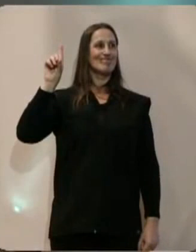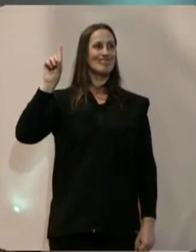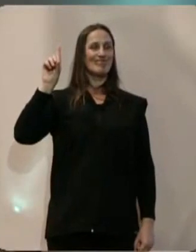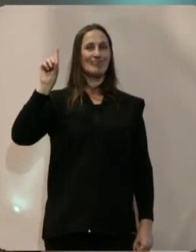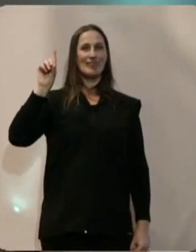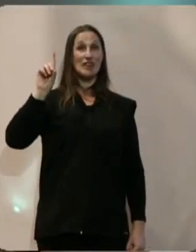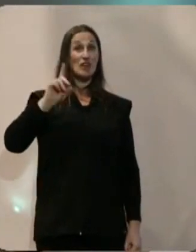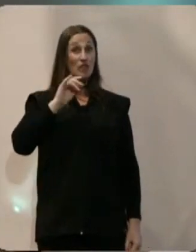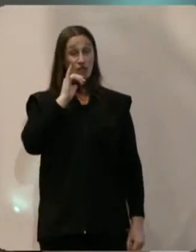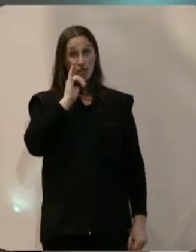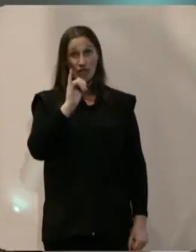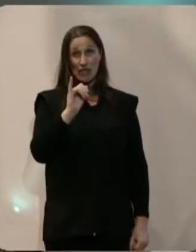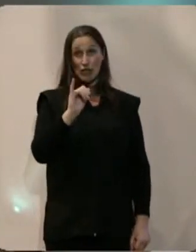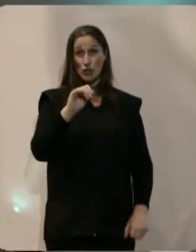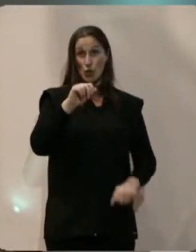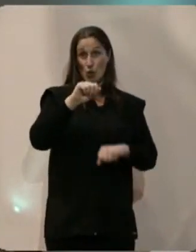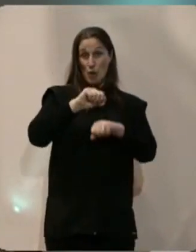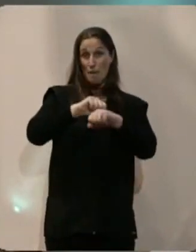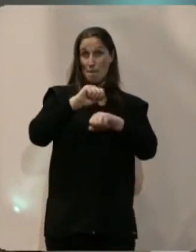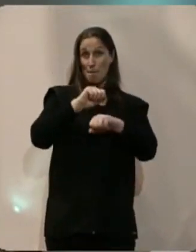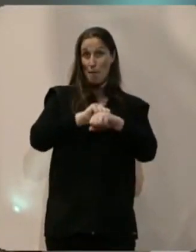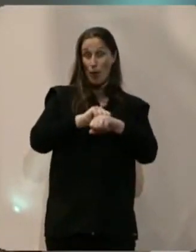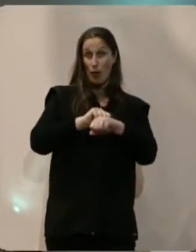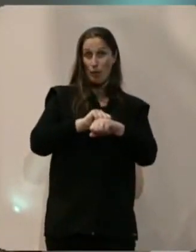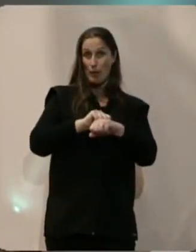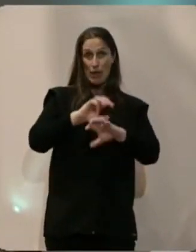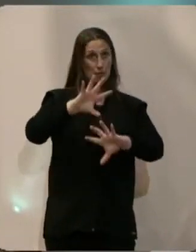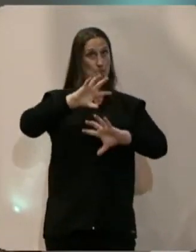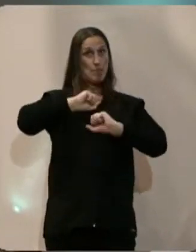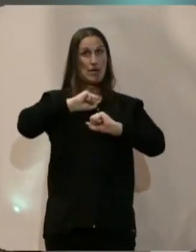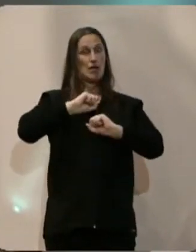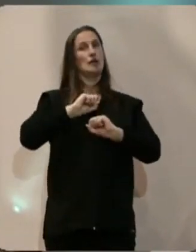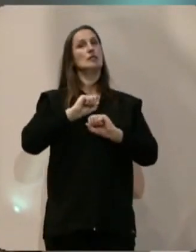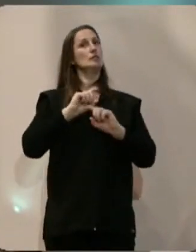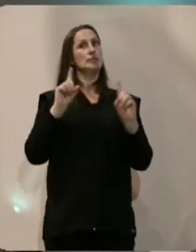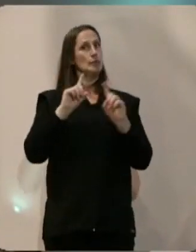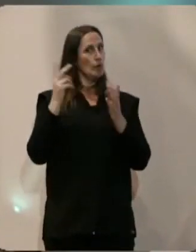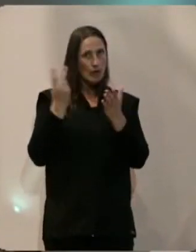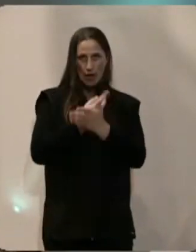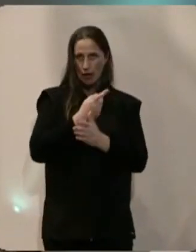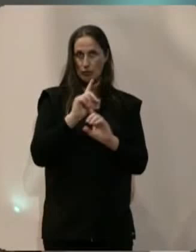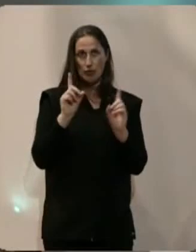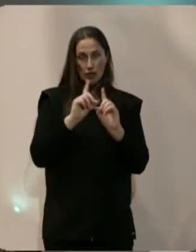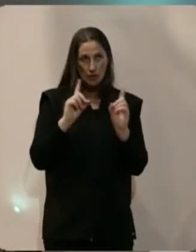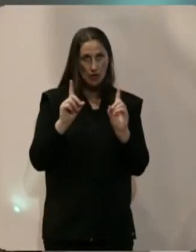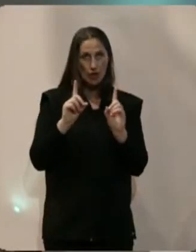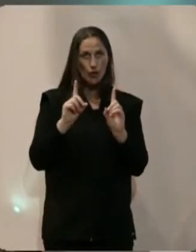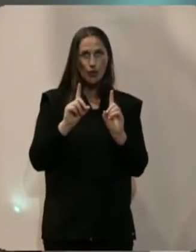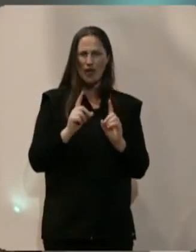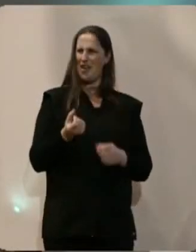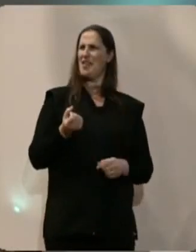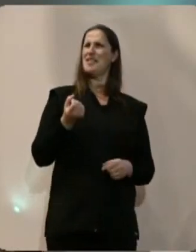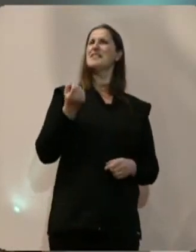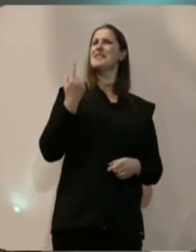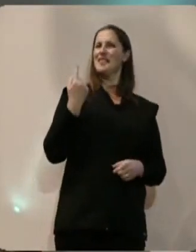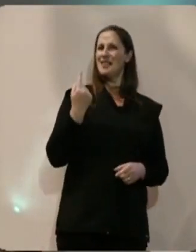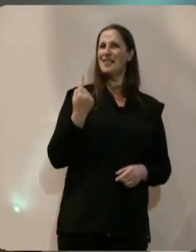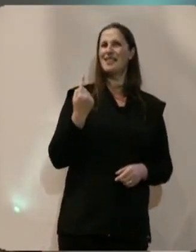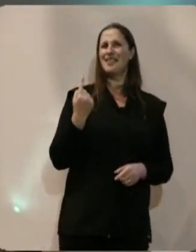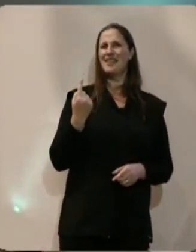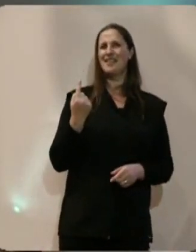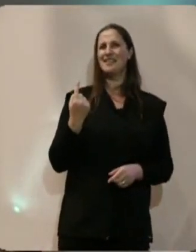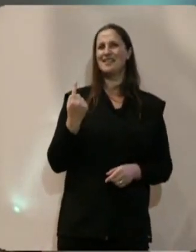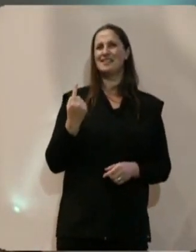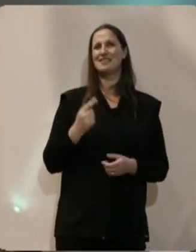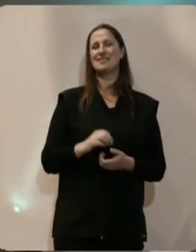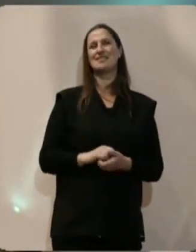Eu não estou dizendo que pobre está isento, não entenda tudo errado que eu estou falando, tá? Eu estou dizendo que é estranho.